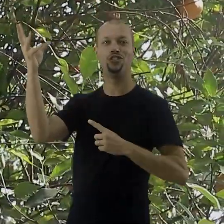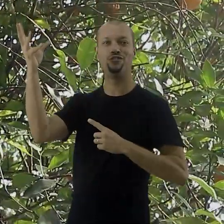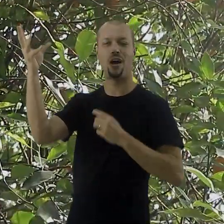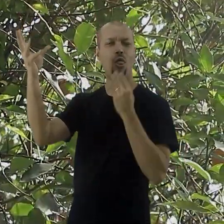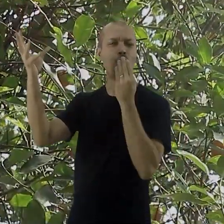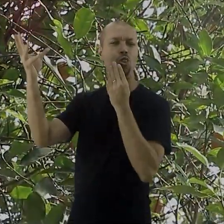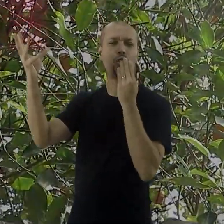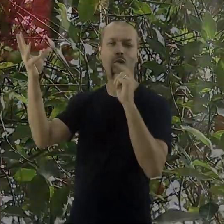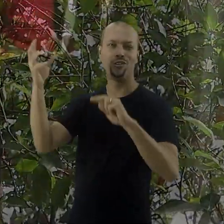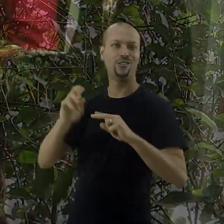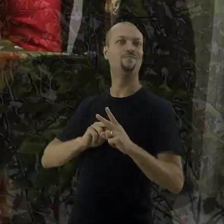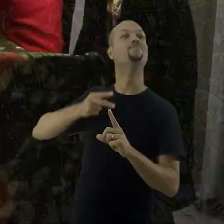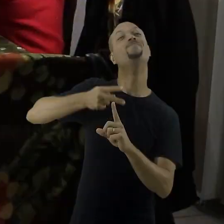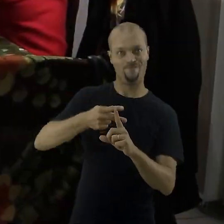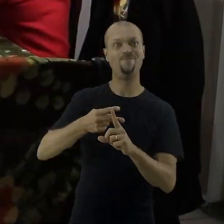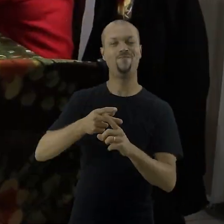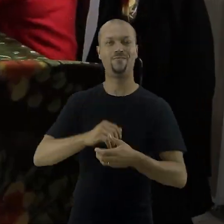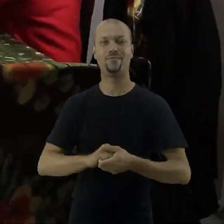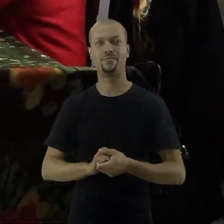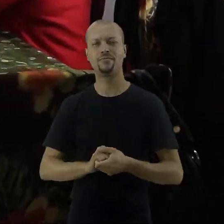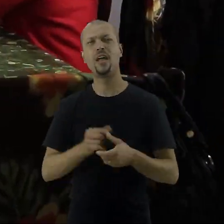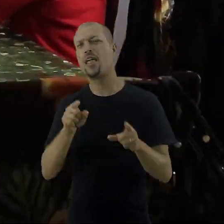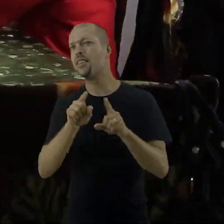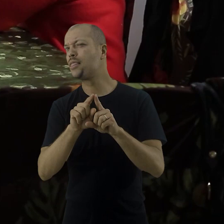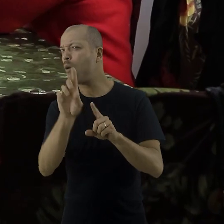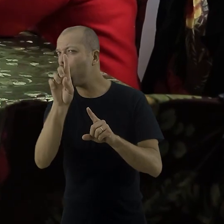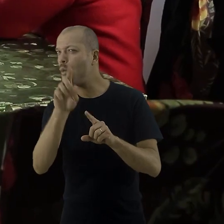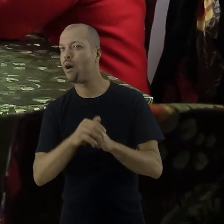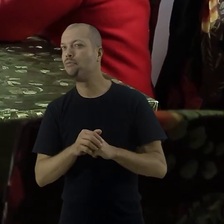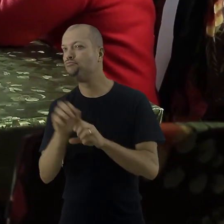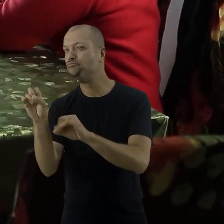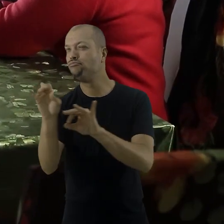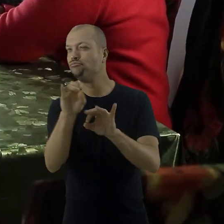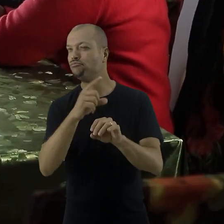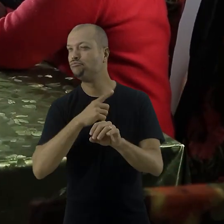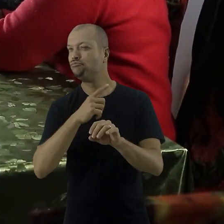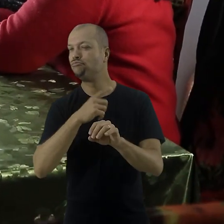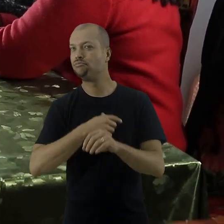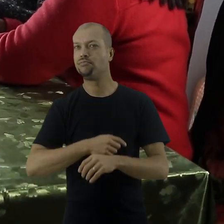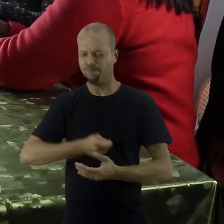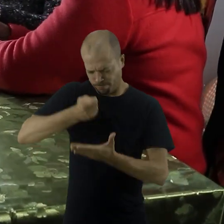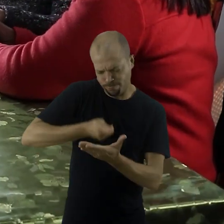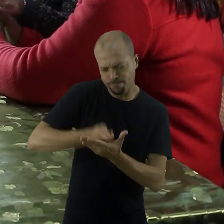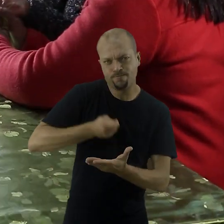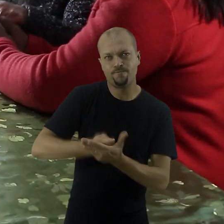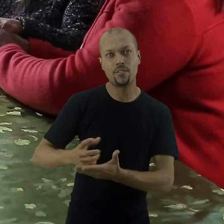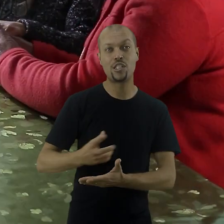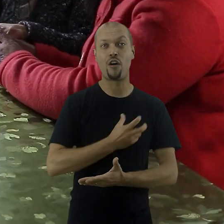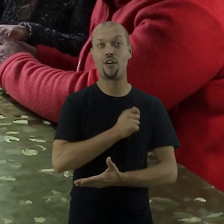seu pomar. Fica então uma grande lição para a nossa vida. Nunca desista da salvação de